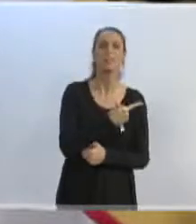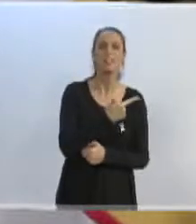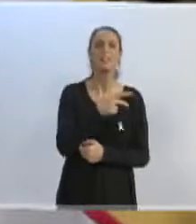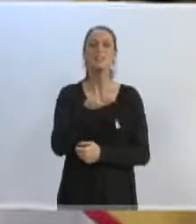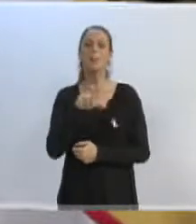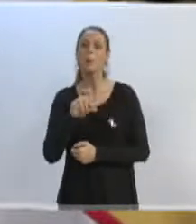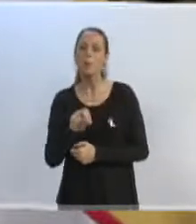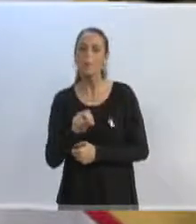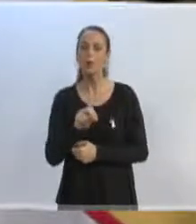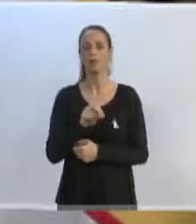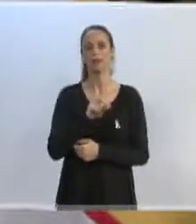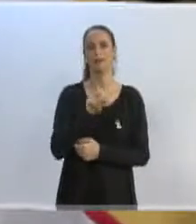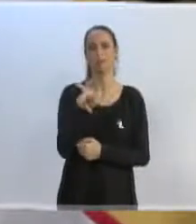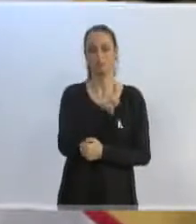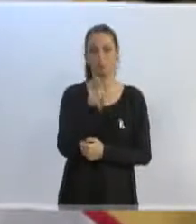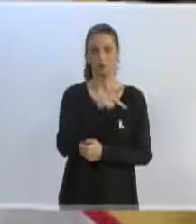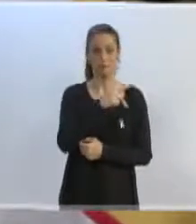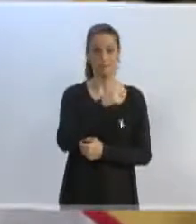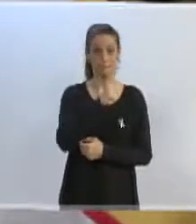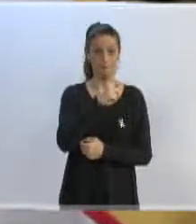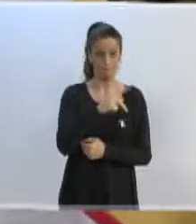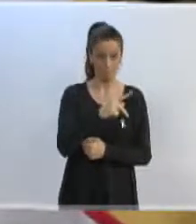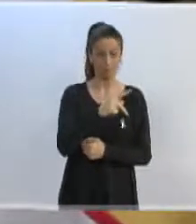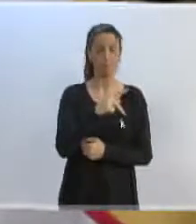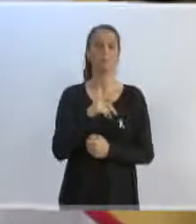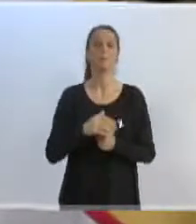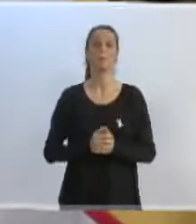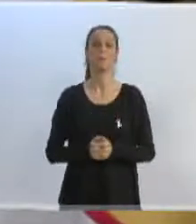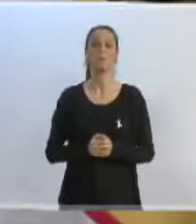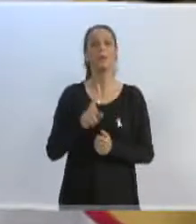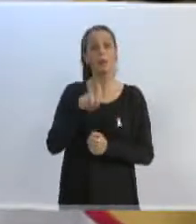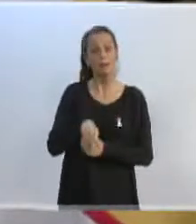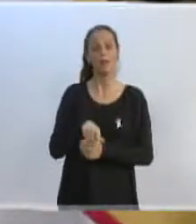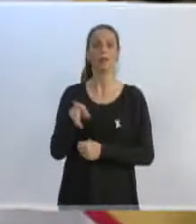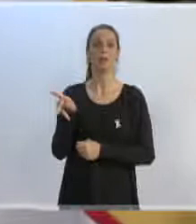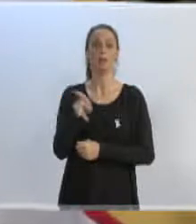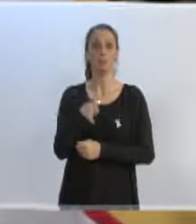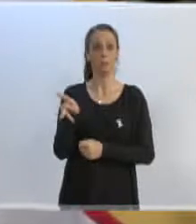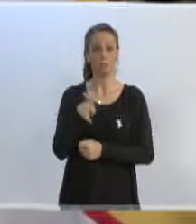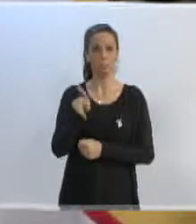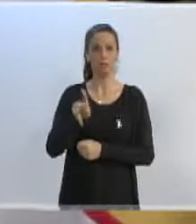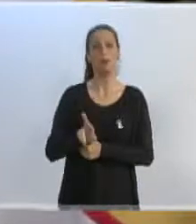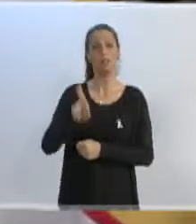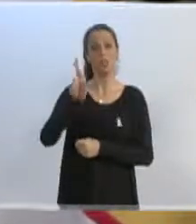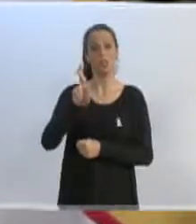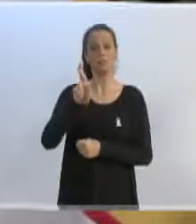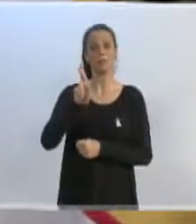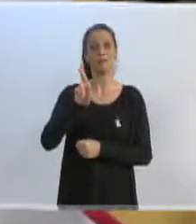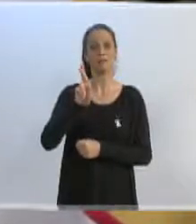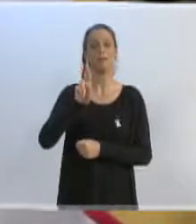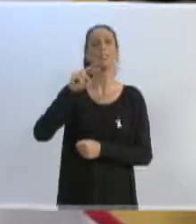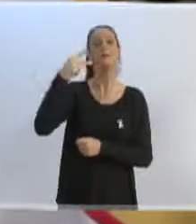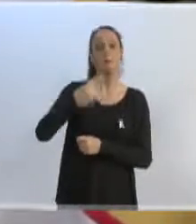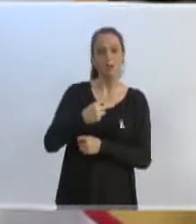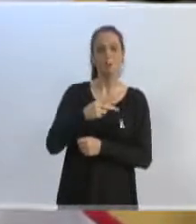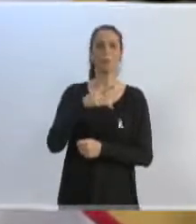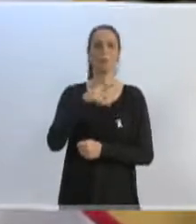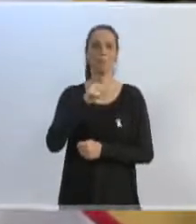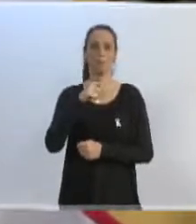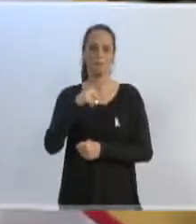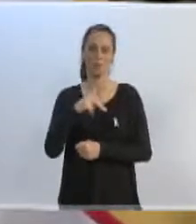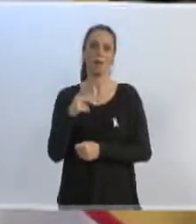250 professores de apoio pedagógico, que são um professor a mais em sala de aula, em